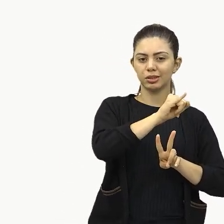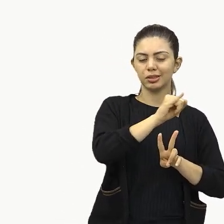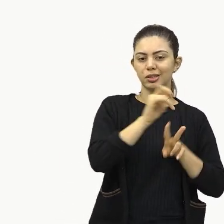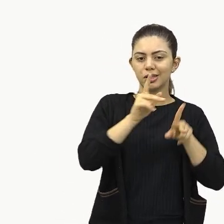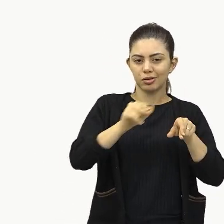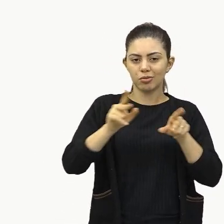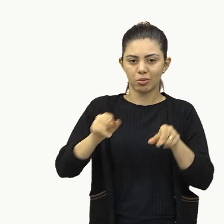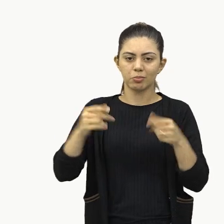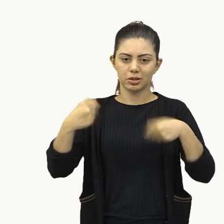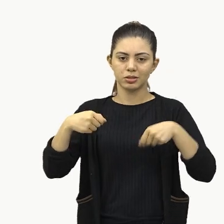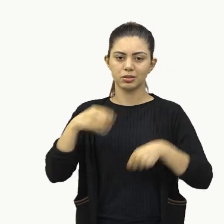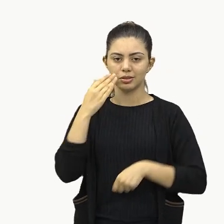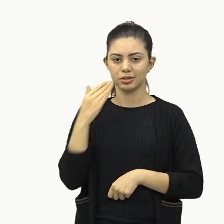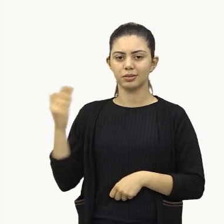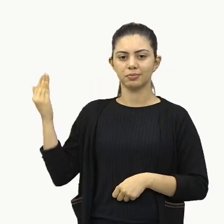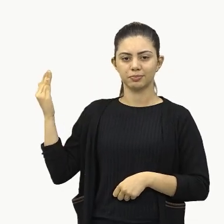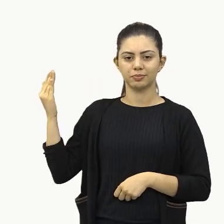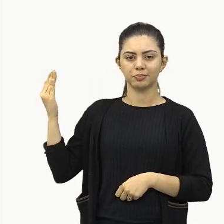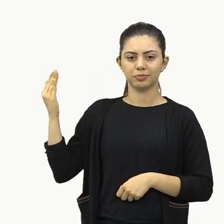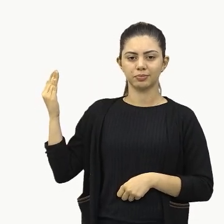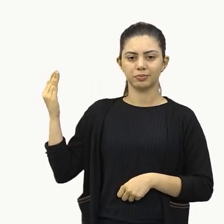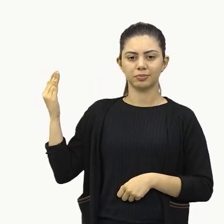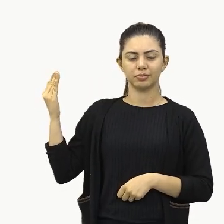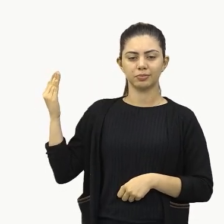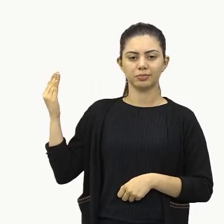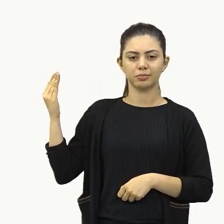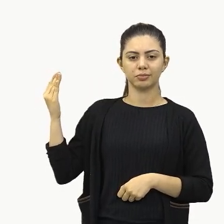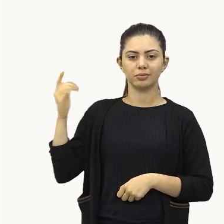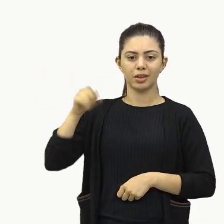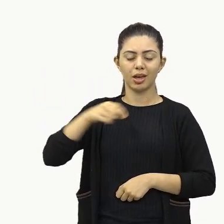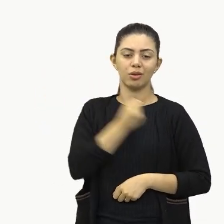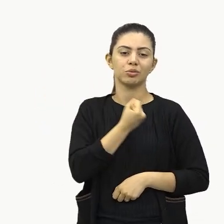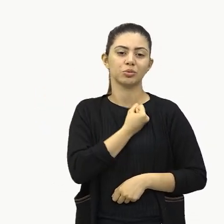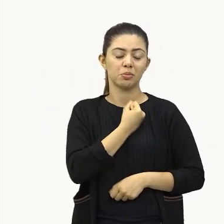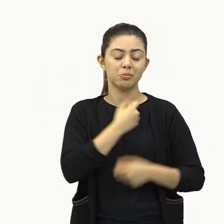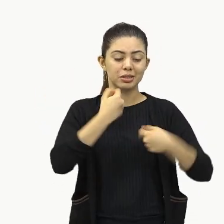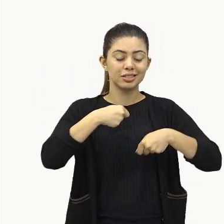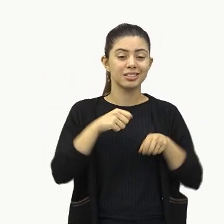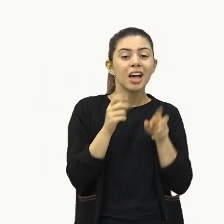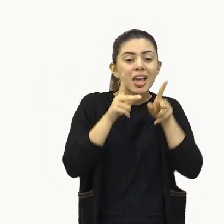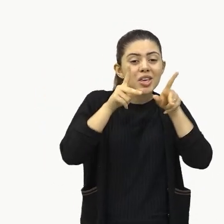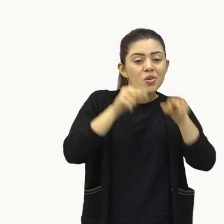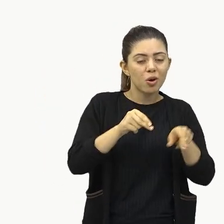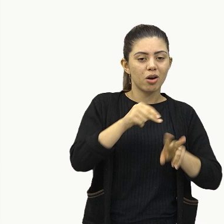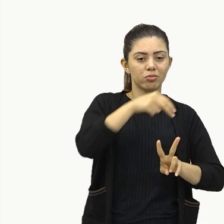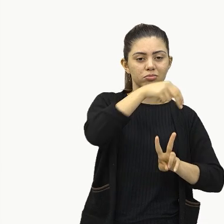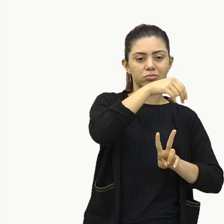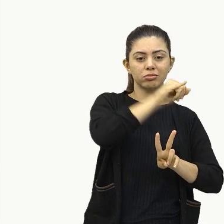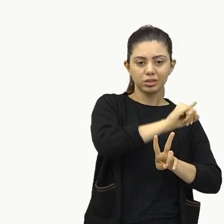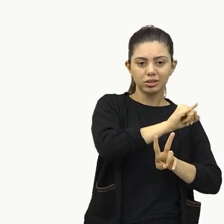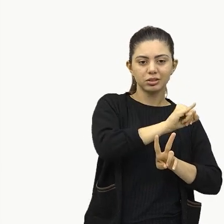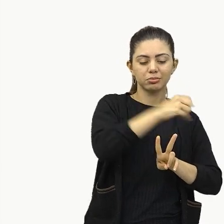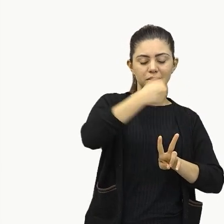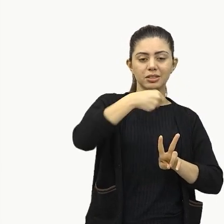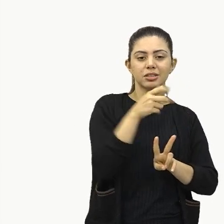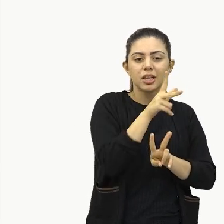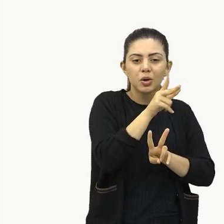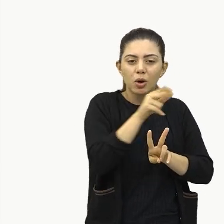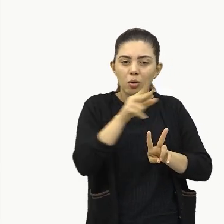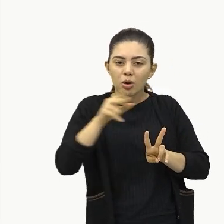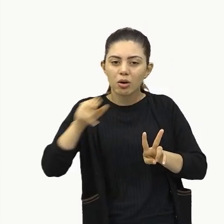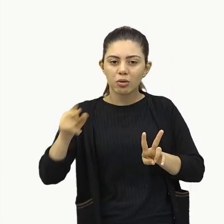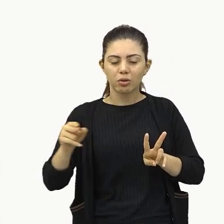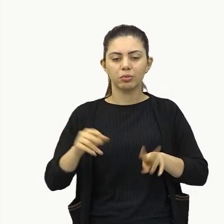esse número que aparece aqui na parte de cima do nosso radical. Possui o mesmo índice, tranquilo, você não precisa